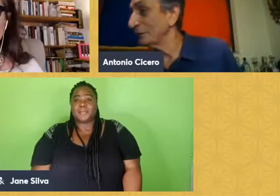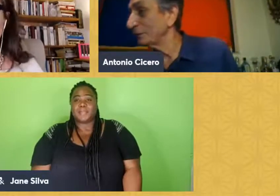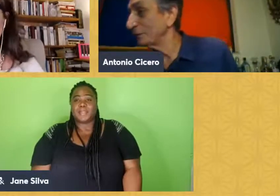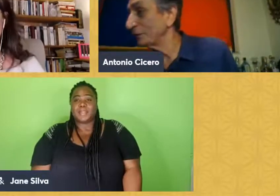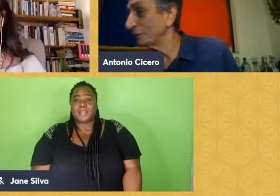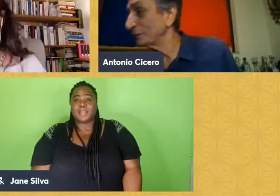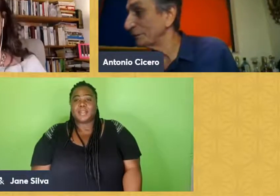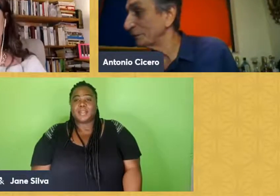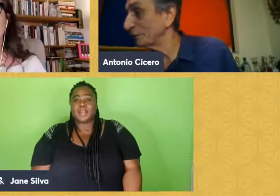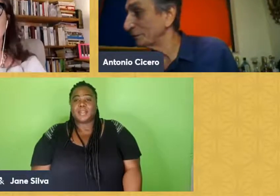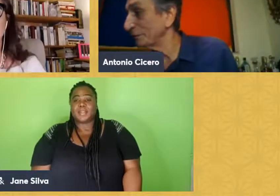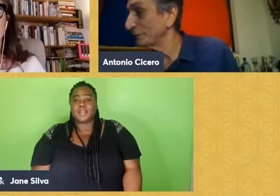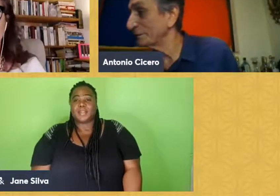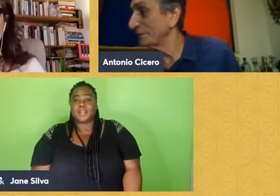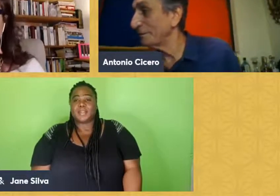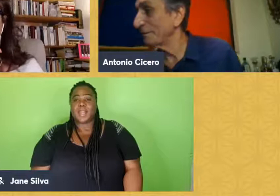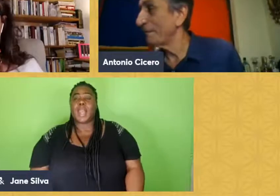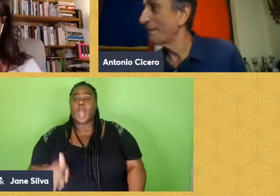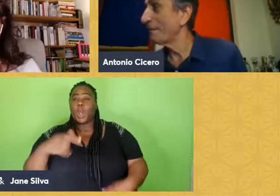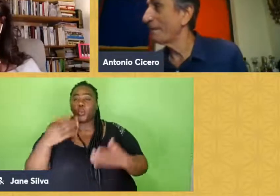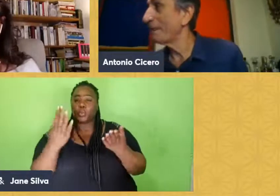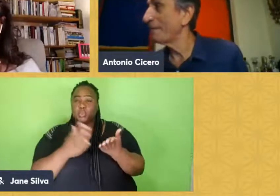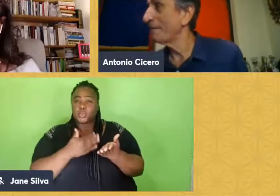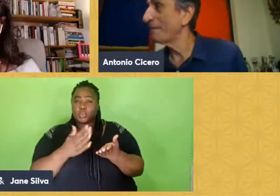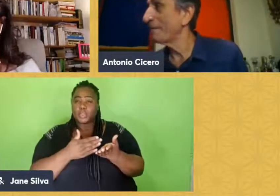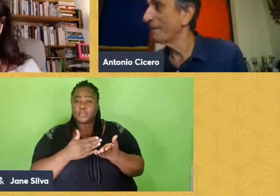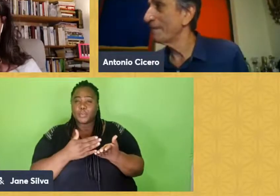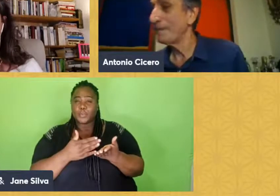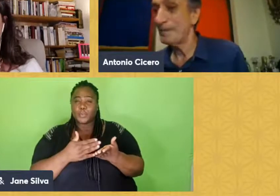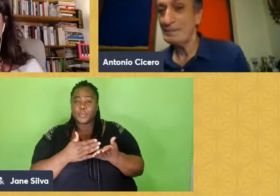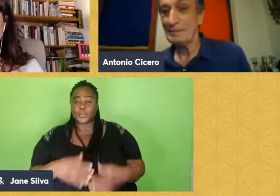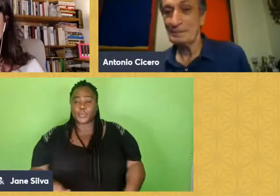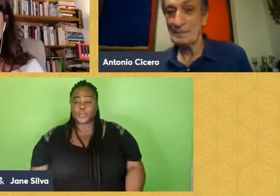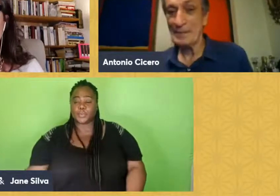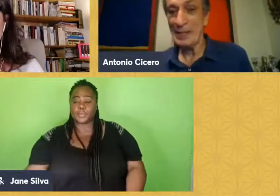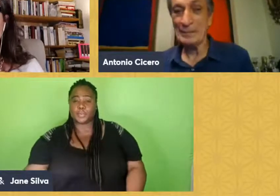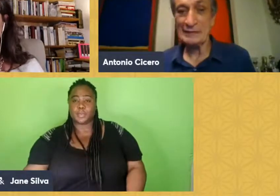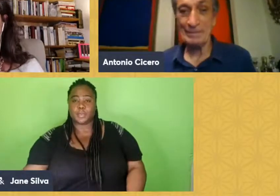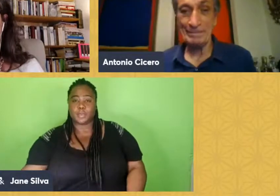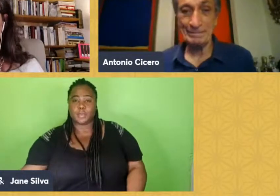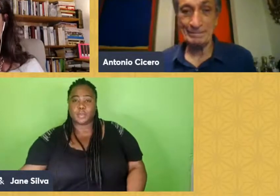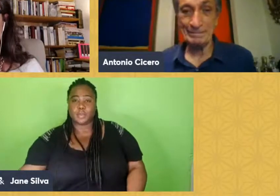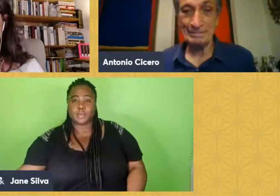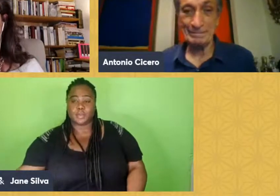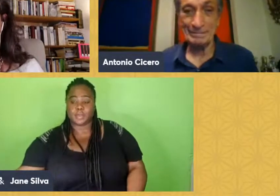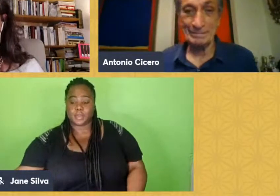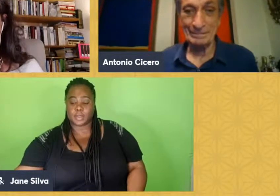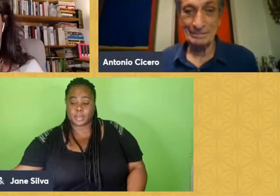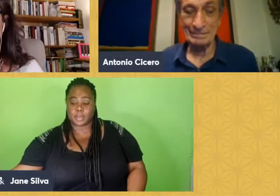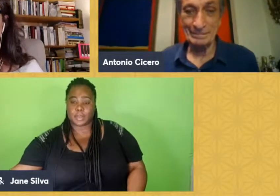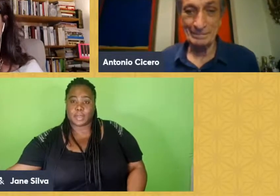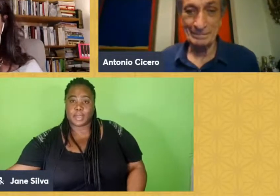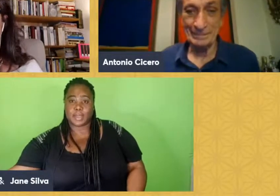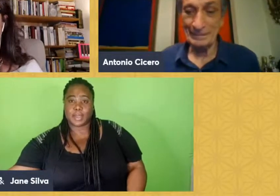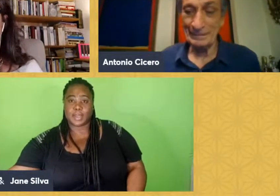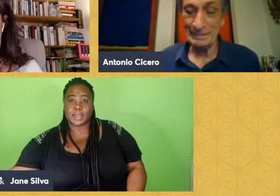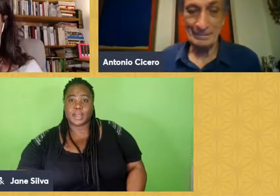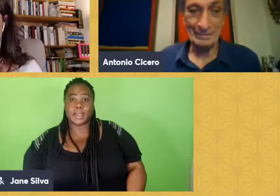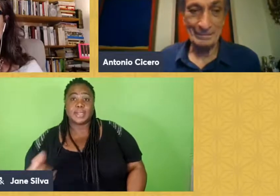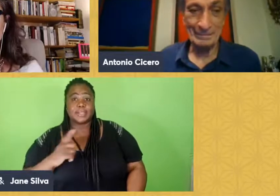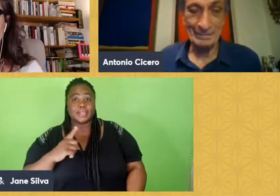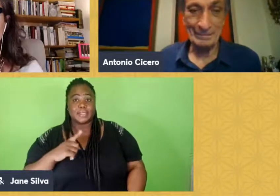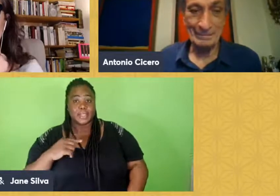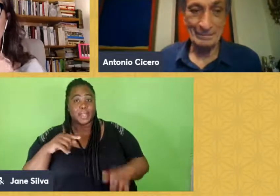Isso aí é o que? São meus livros? Não, mas eu consigo achar. Enquanto isso, tem uma pergunta para a gente aqui, Cícero, da